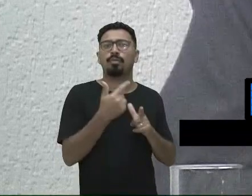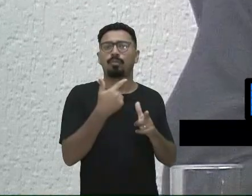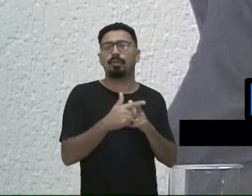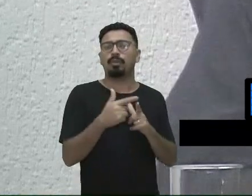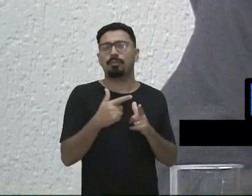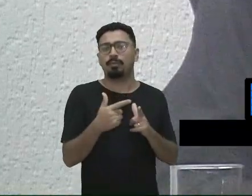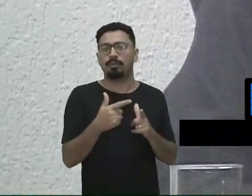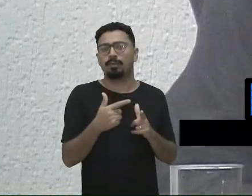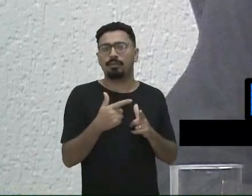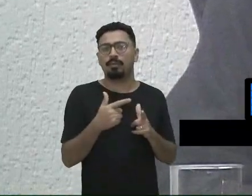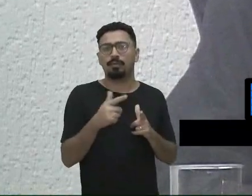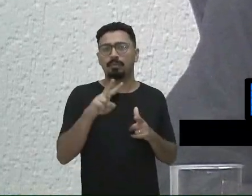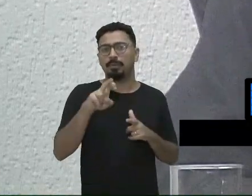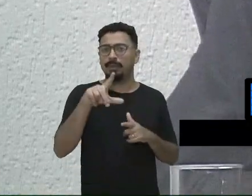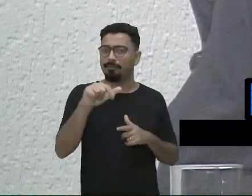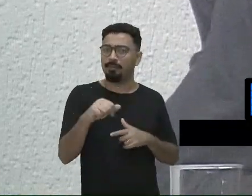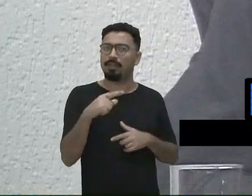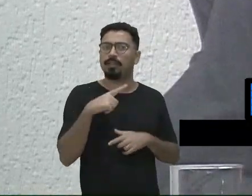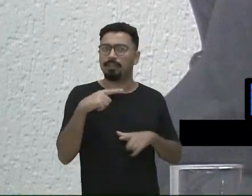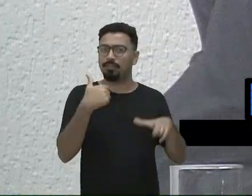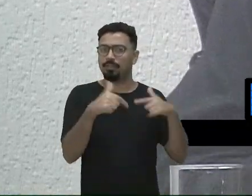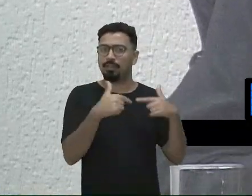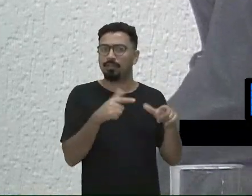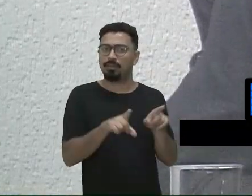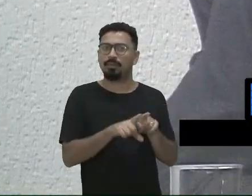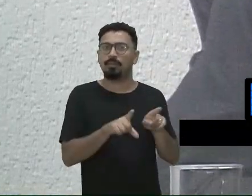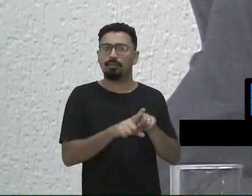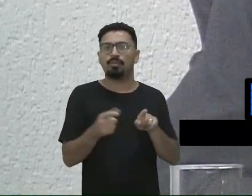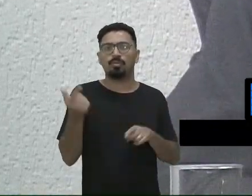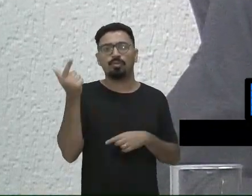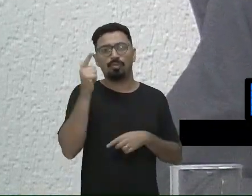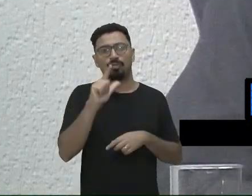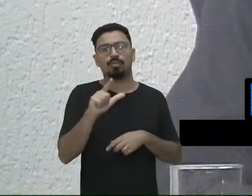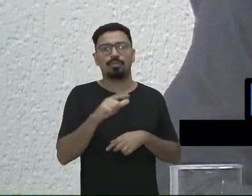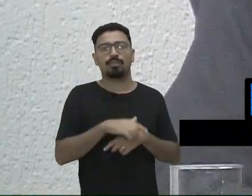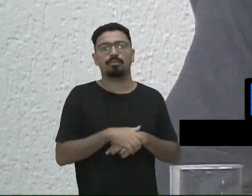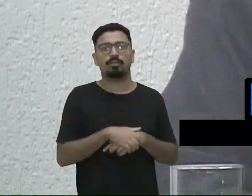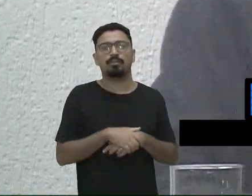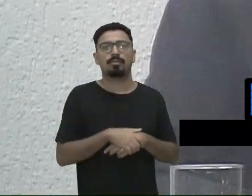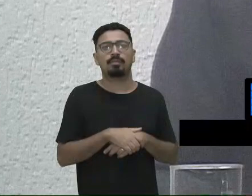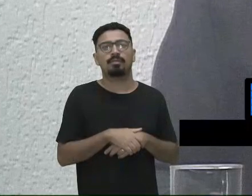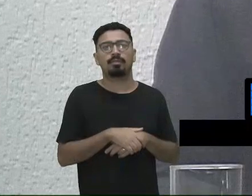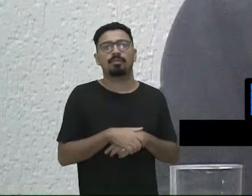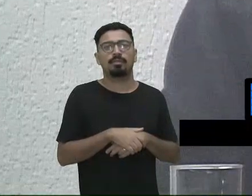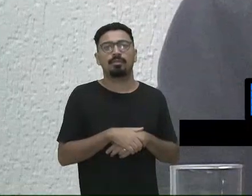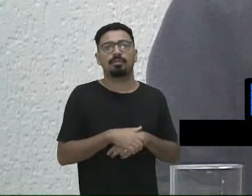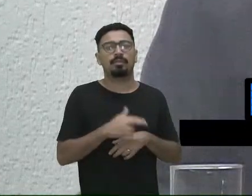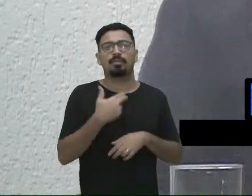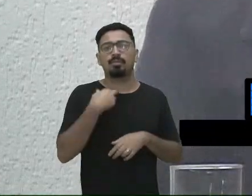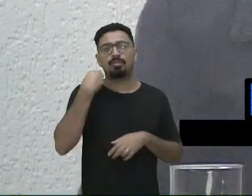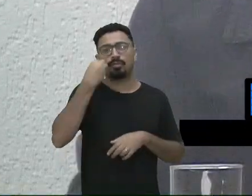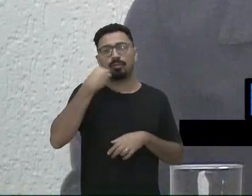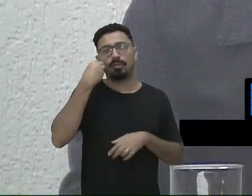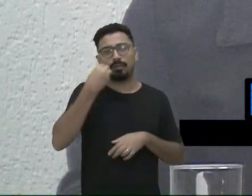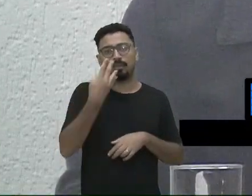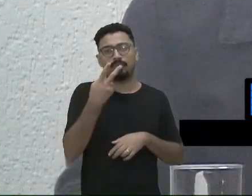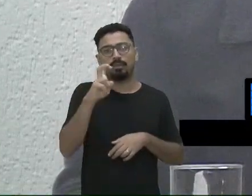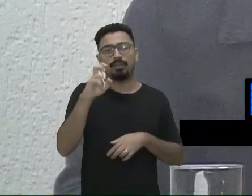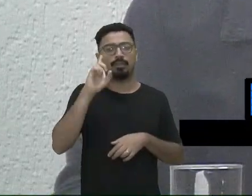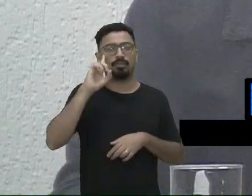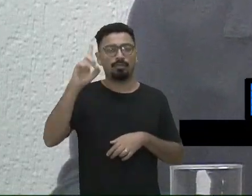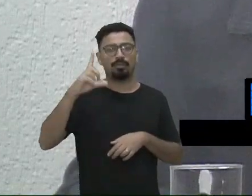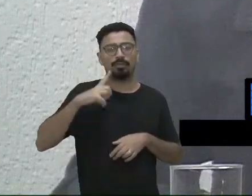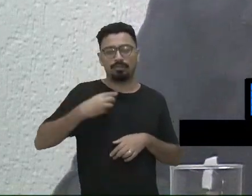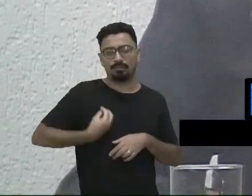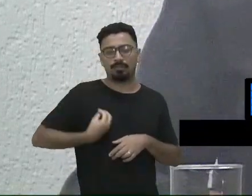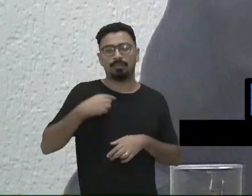encontrar, para encontrar uma vaga no mercado de trabalho. Quando consegue, você não vai passar da experiência, porque nos 45 dias que você estiver ocupando